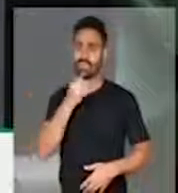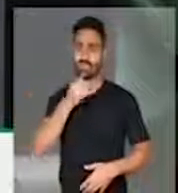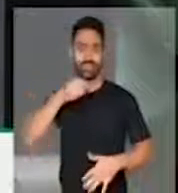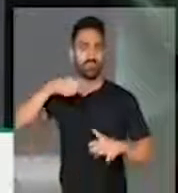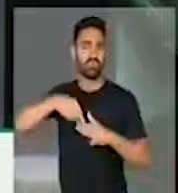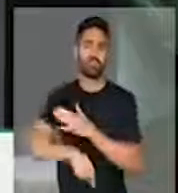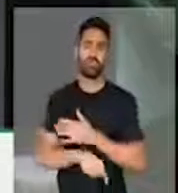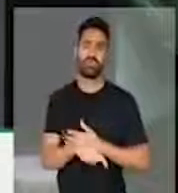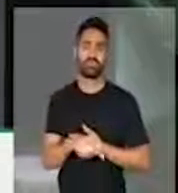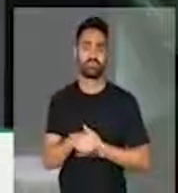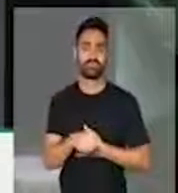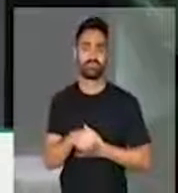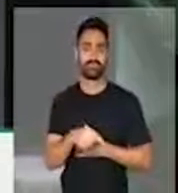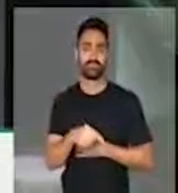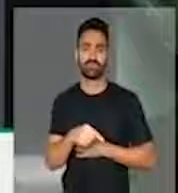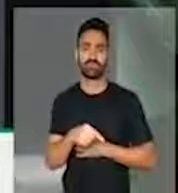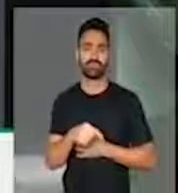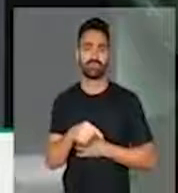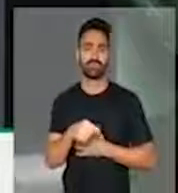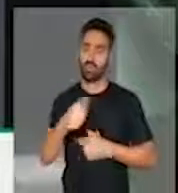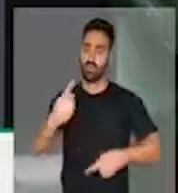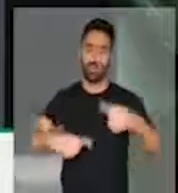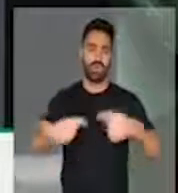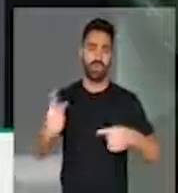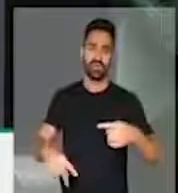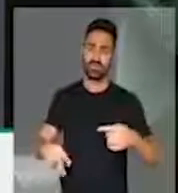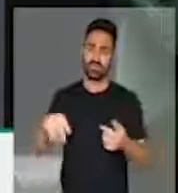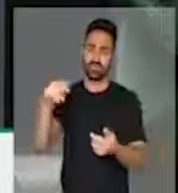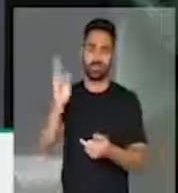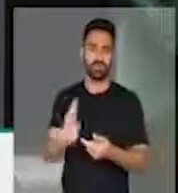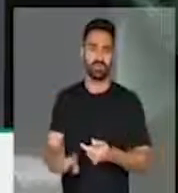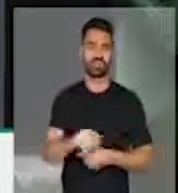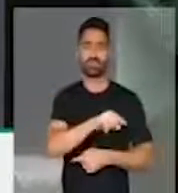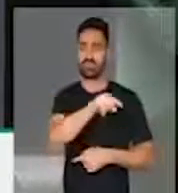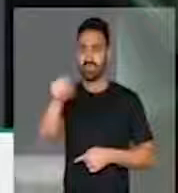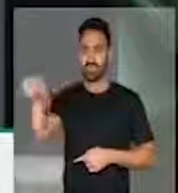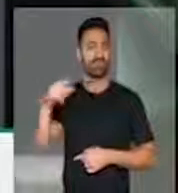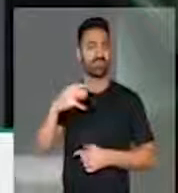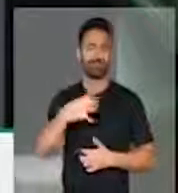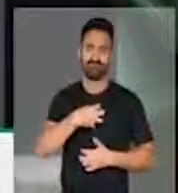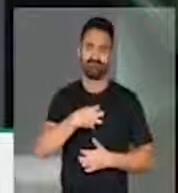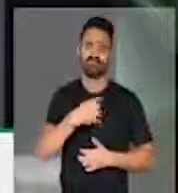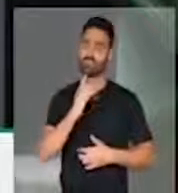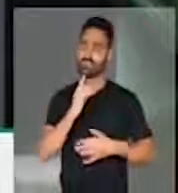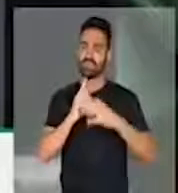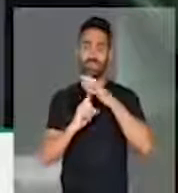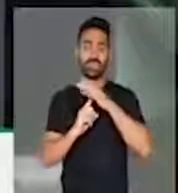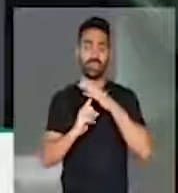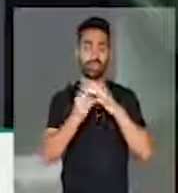Decepcionado com a política brasileira. Decepcionado com muitos de vocês. Muitos.